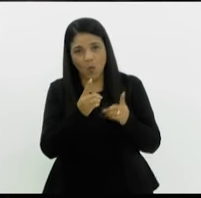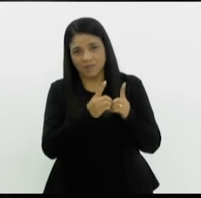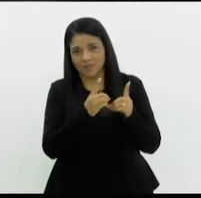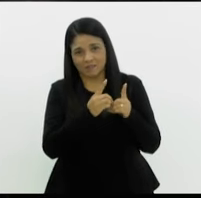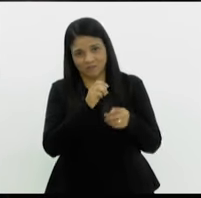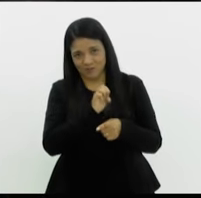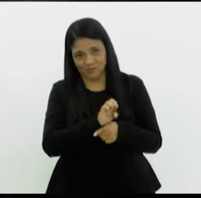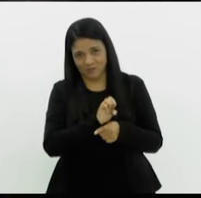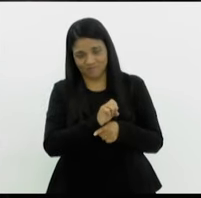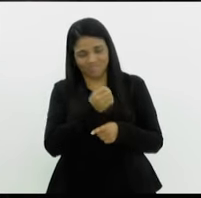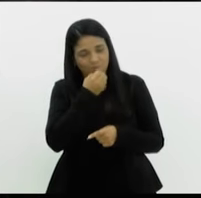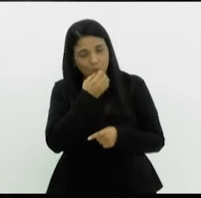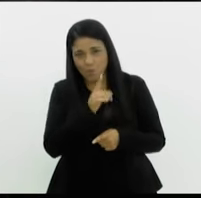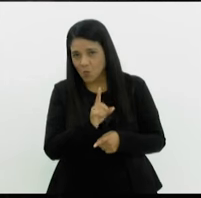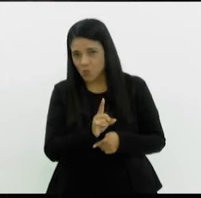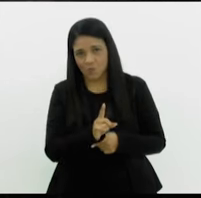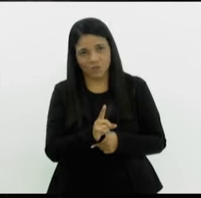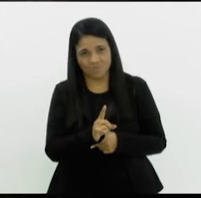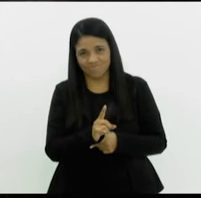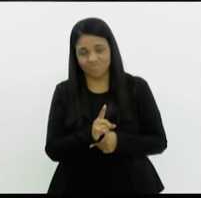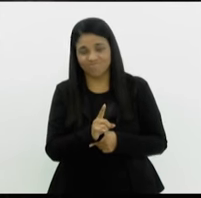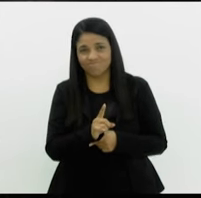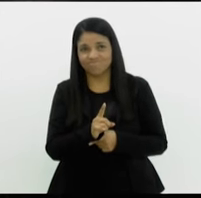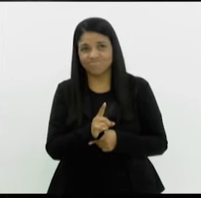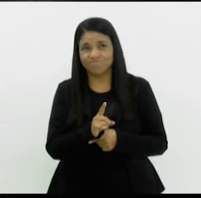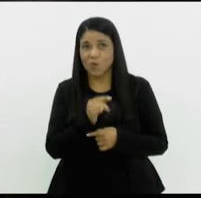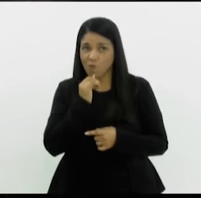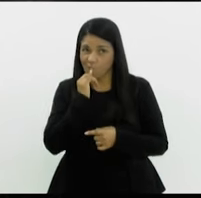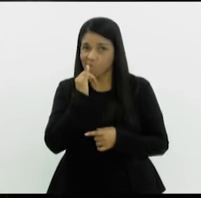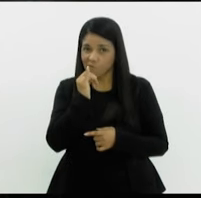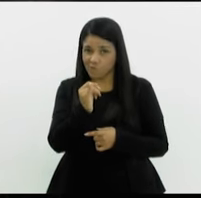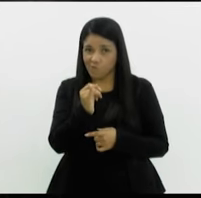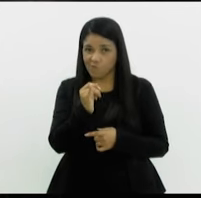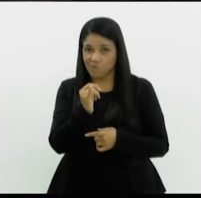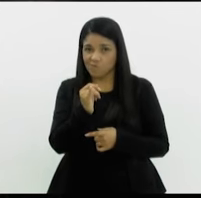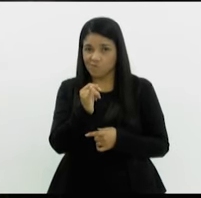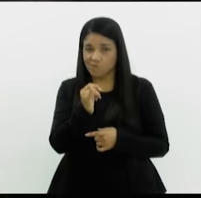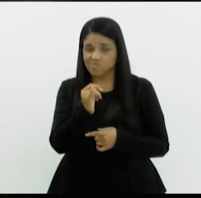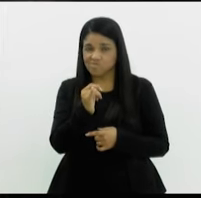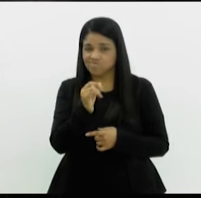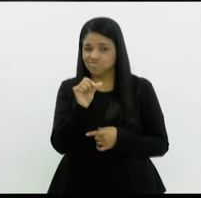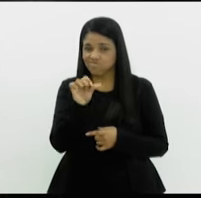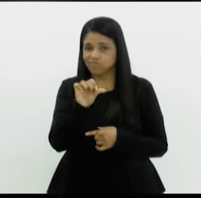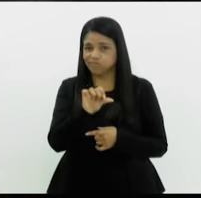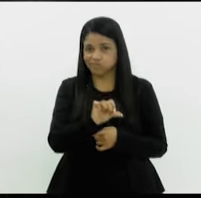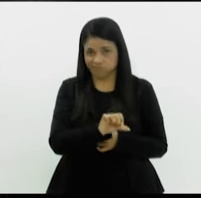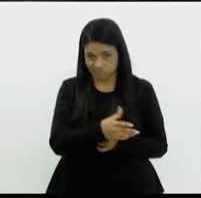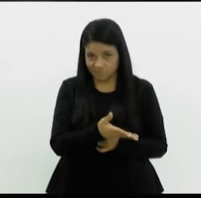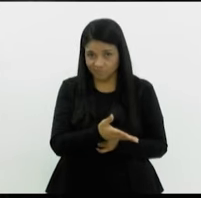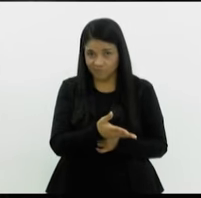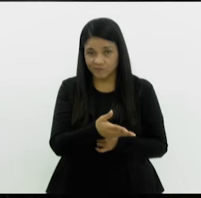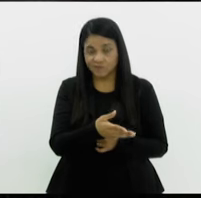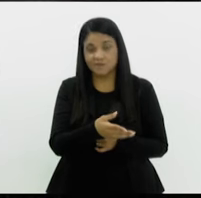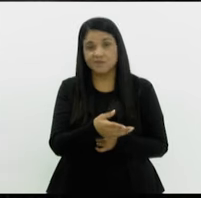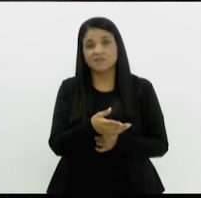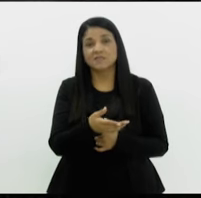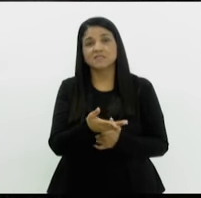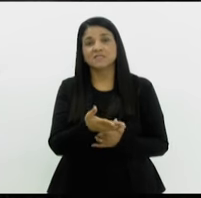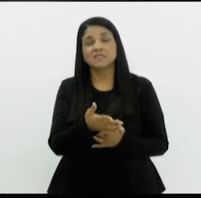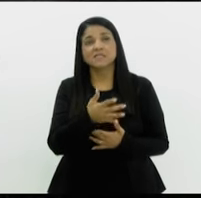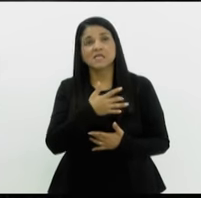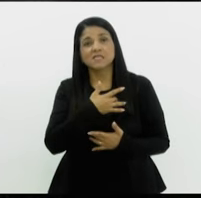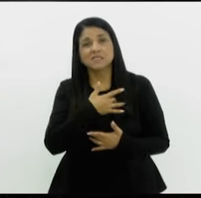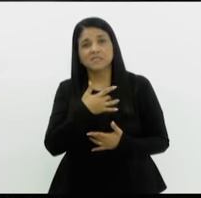até que beira a ir mal, e contamina a